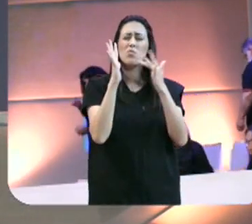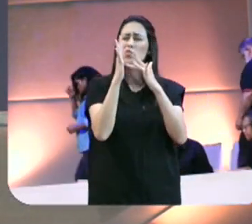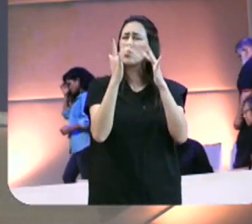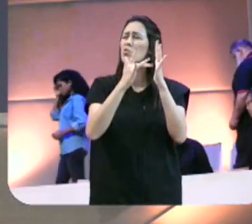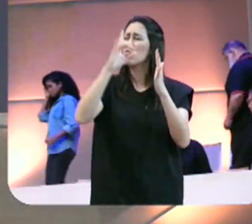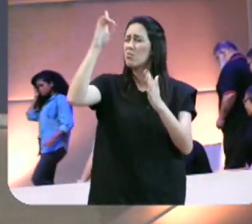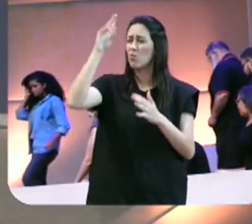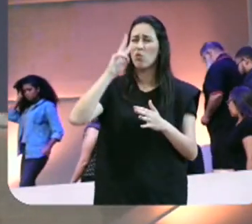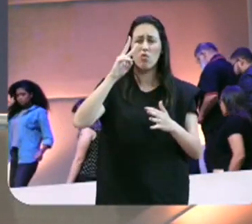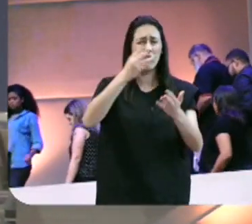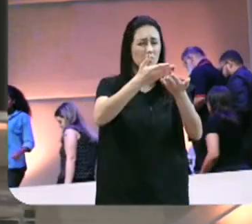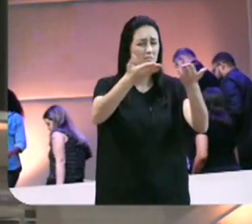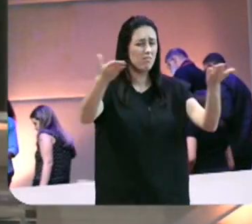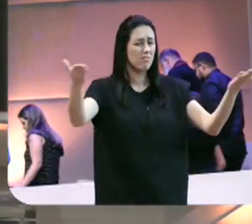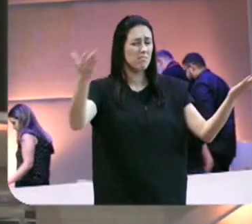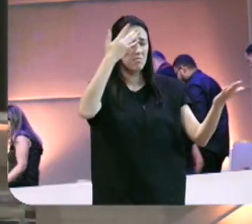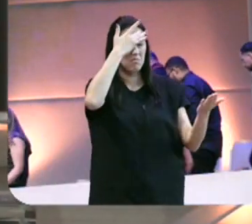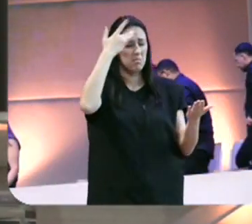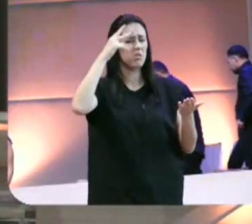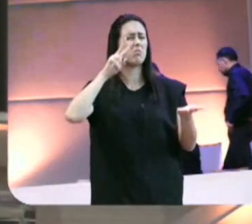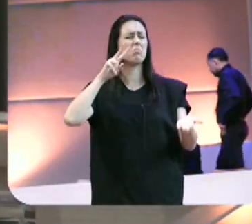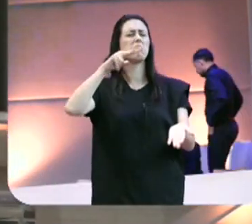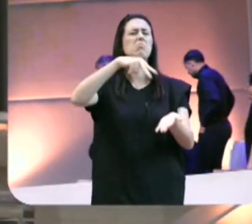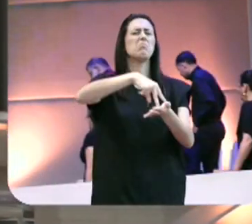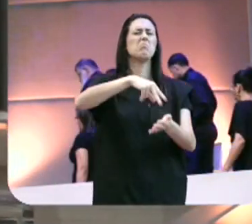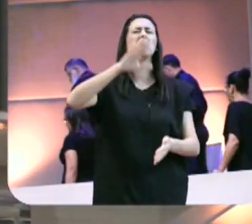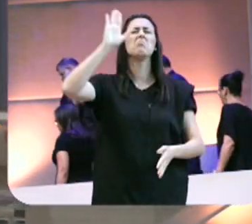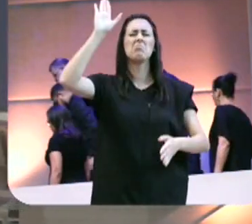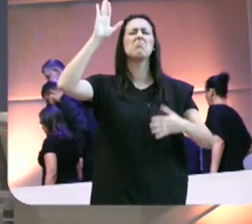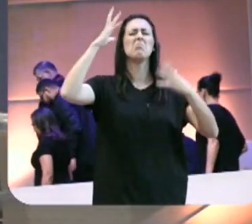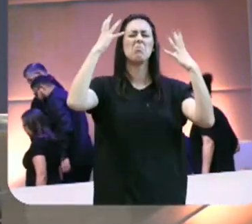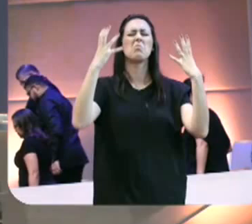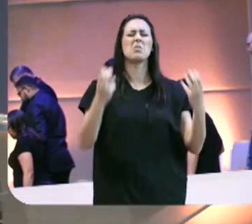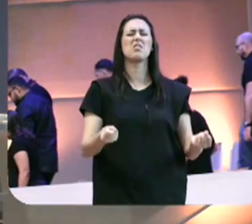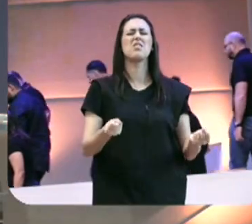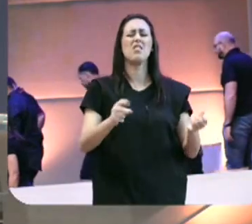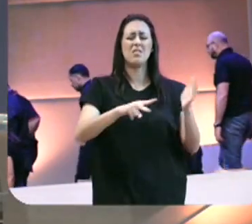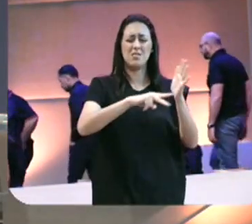pé, respondendo a essa santa convocação da carta de 2